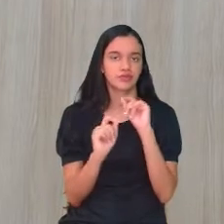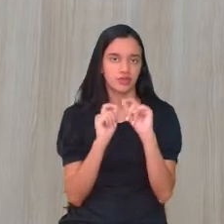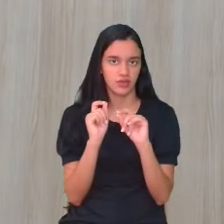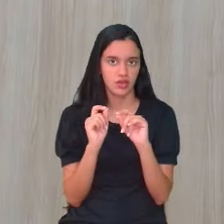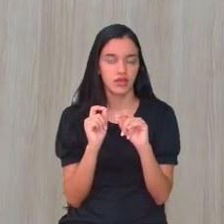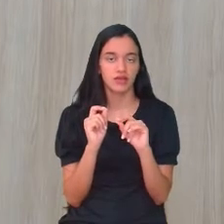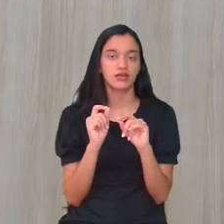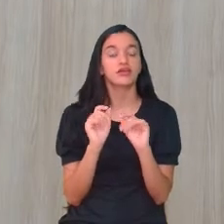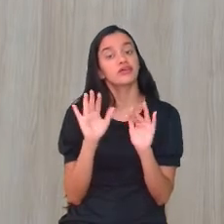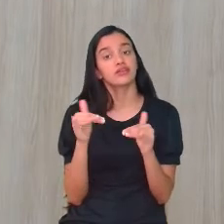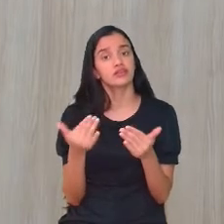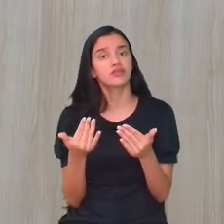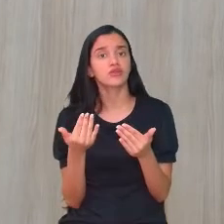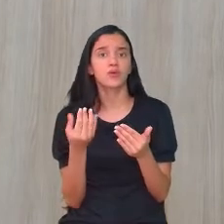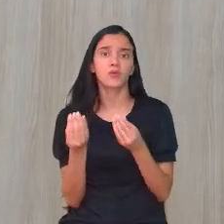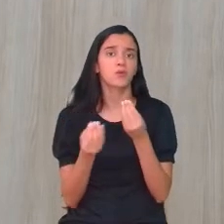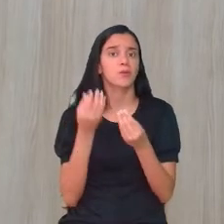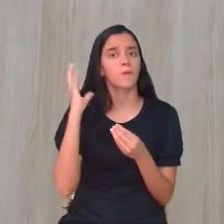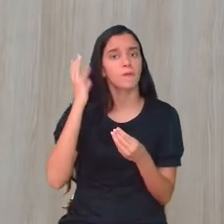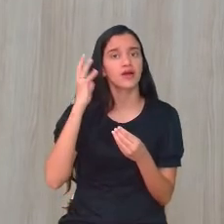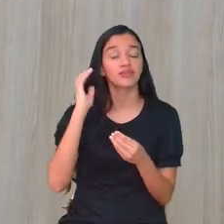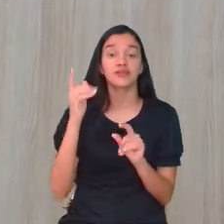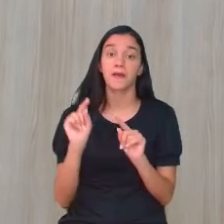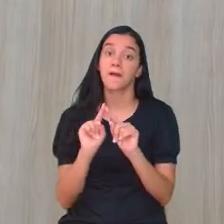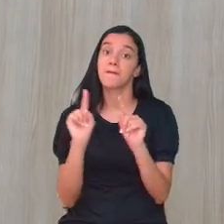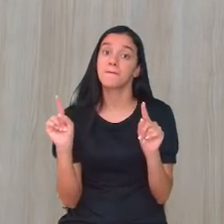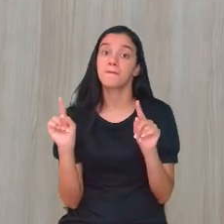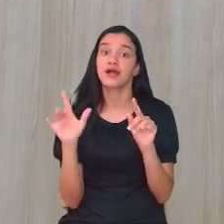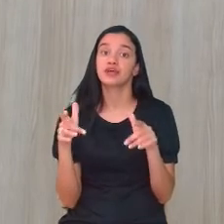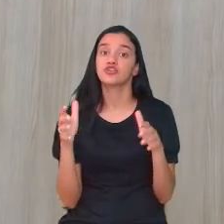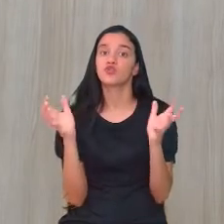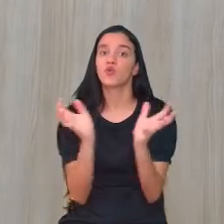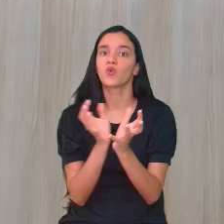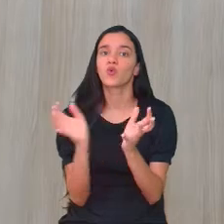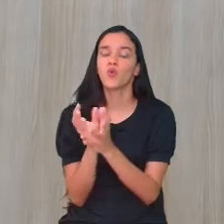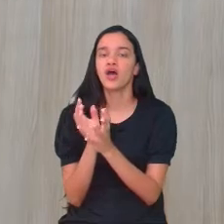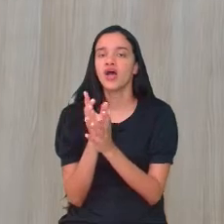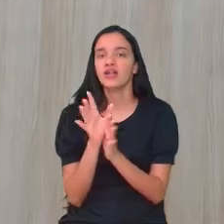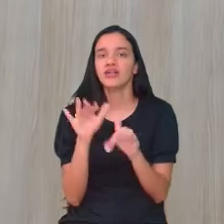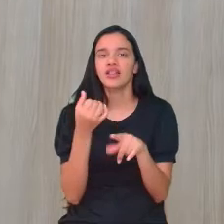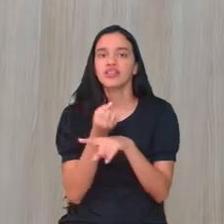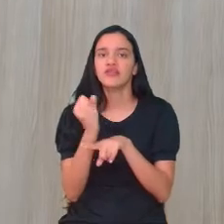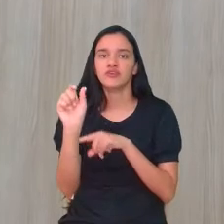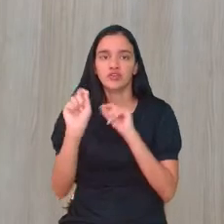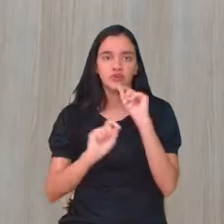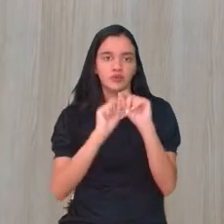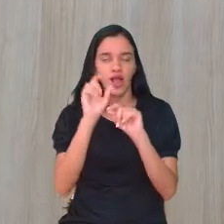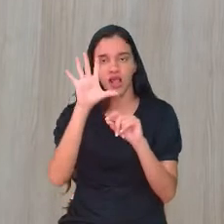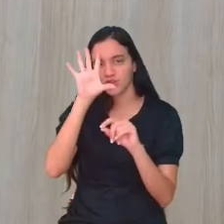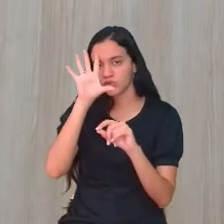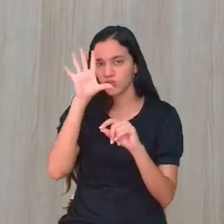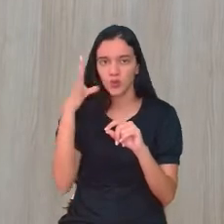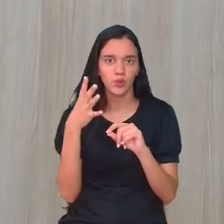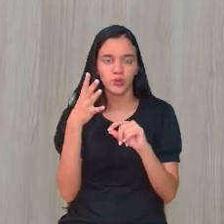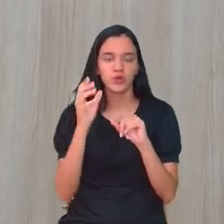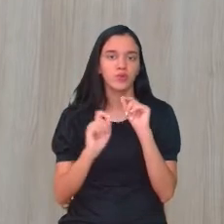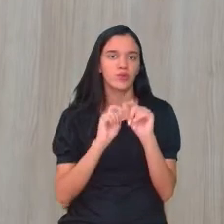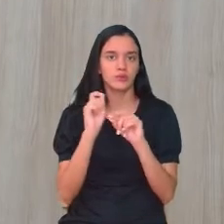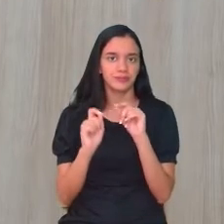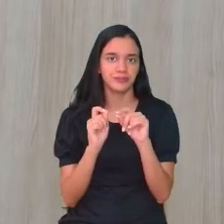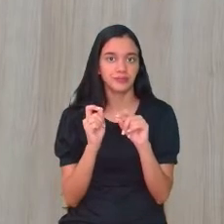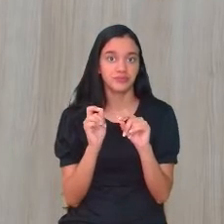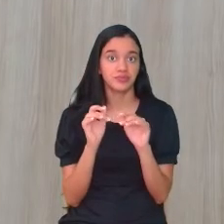cargos eletivos, né? Então ele vem como um partido. Mas o que é que aquele partido defendia? A solução é por meio